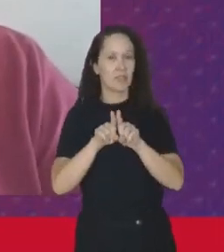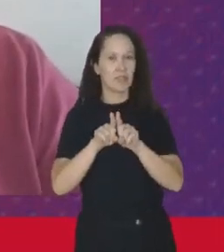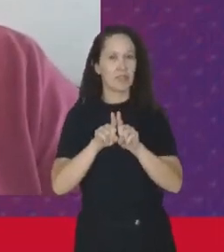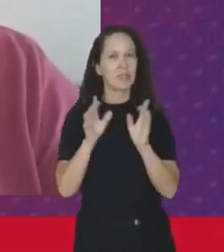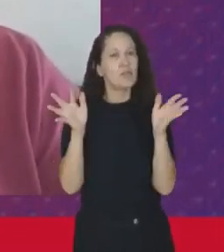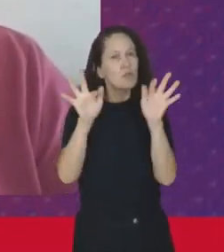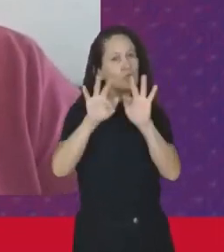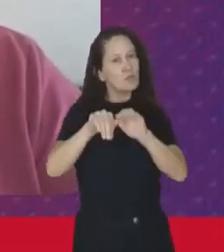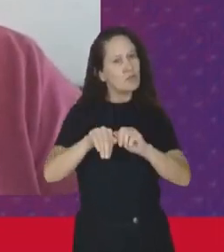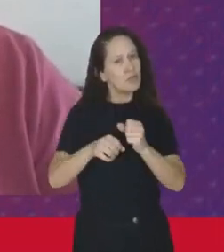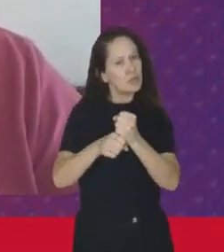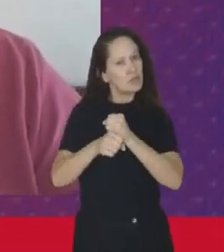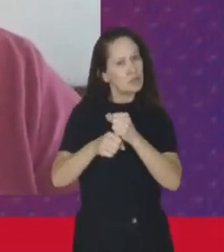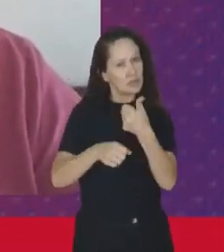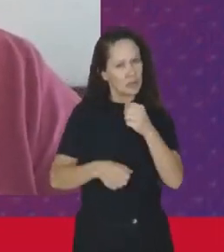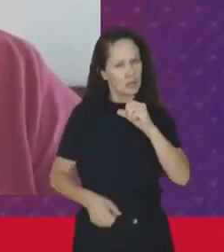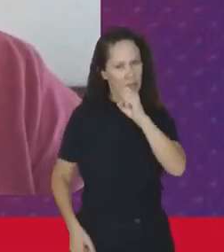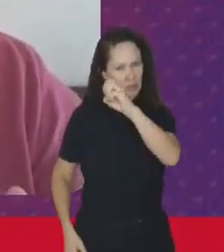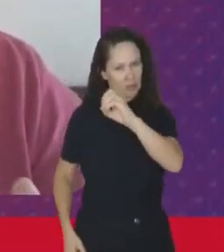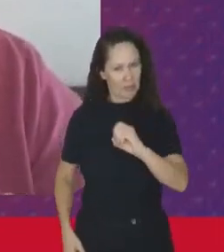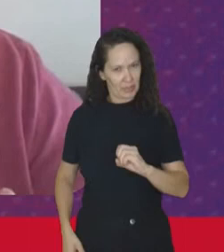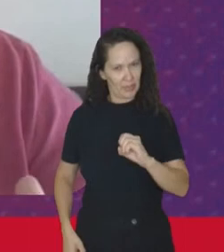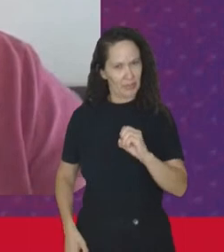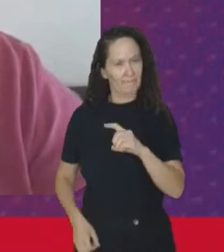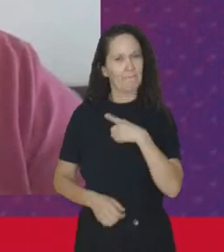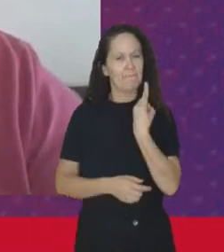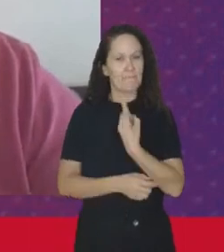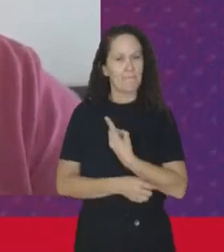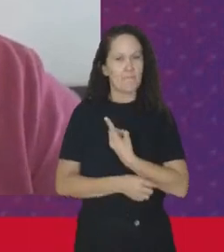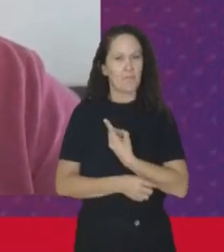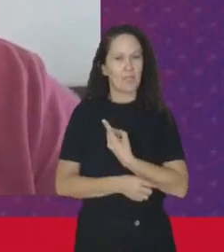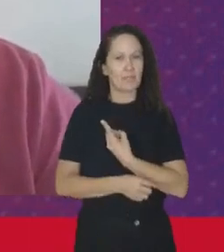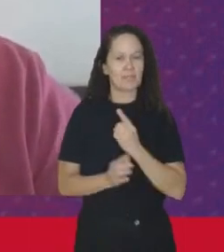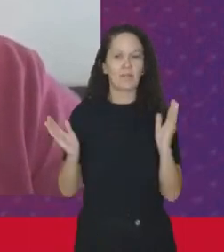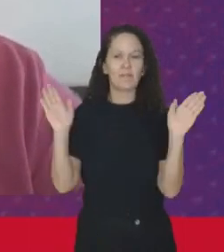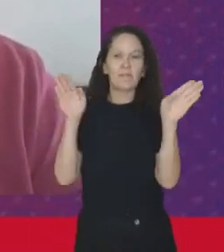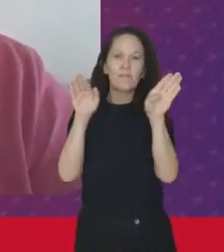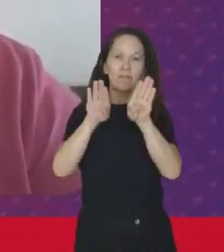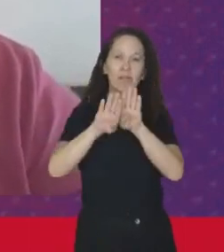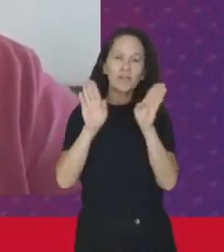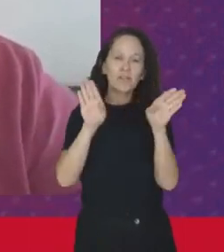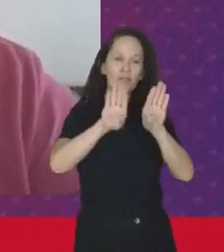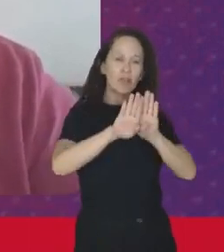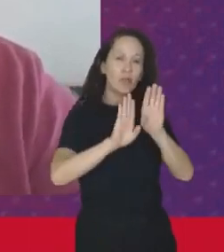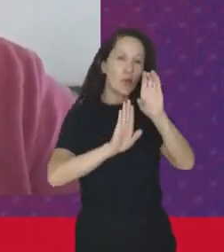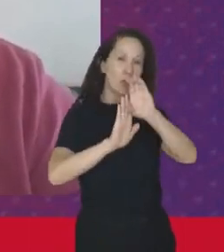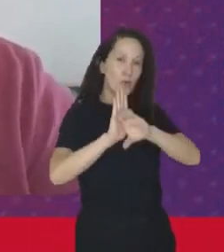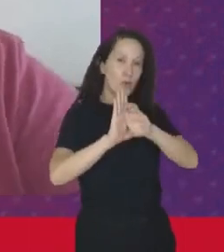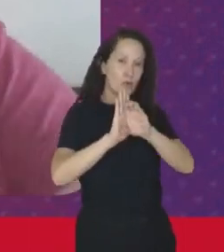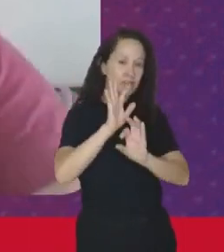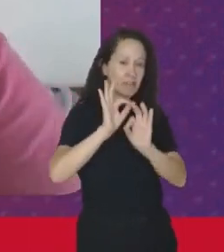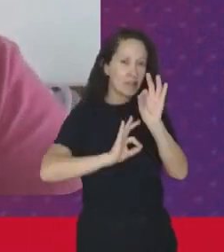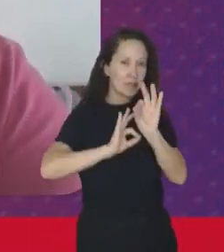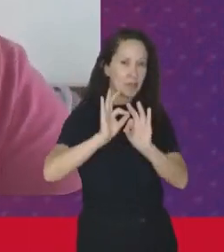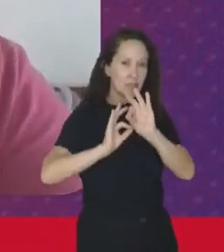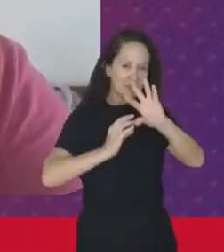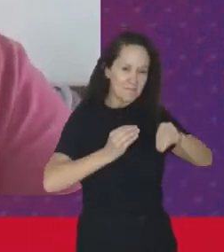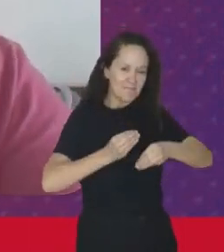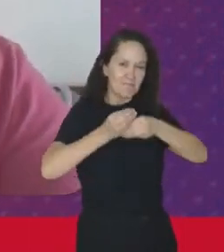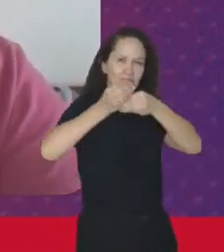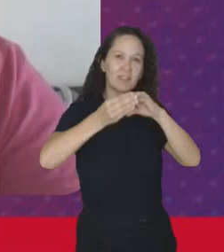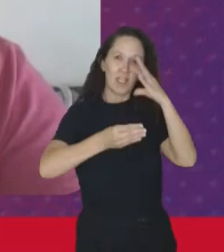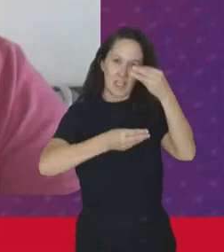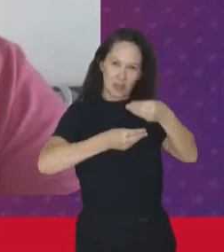no final dos anos 80, né, que, digamos, fecham um conceito importante trazido